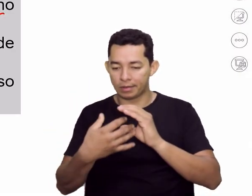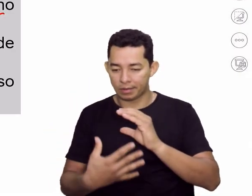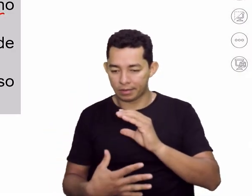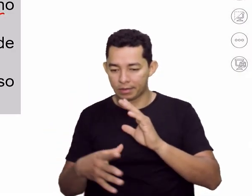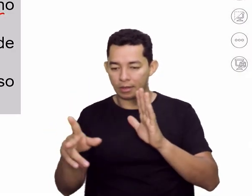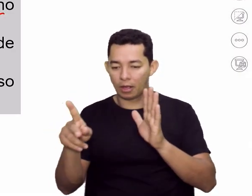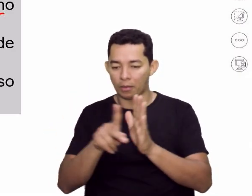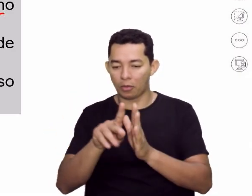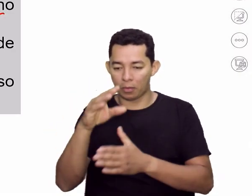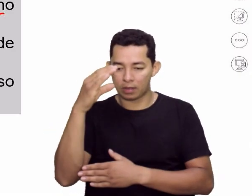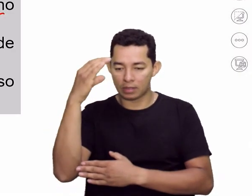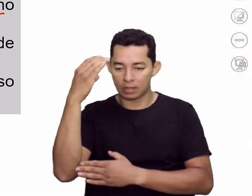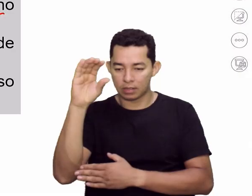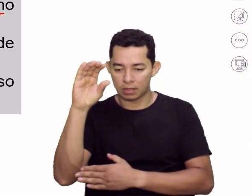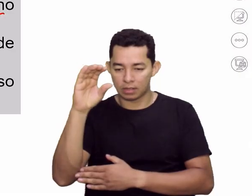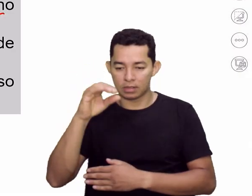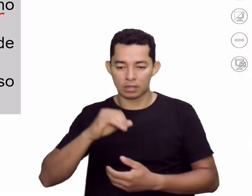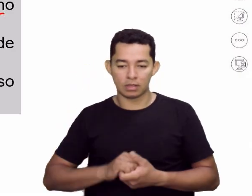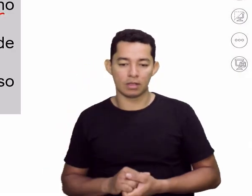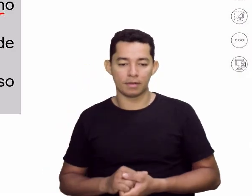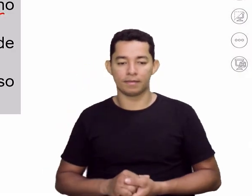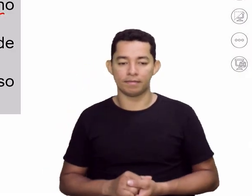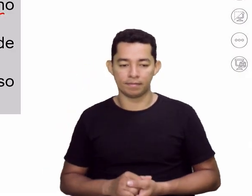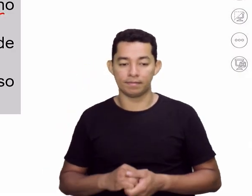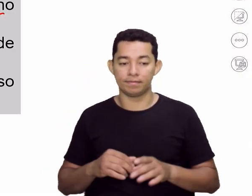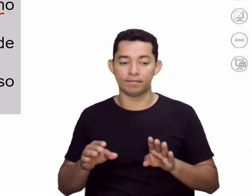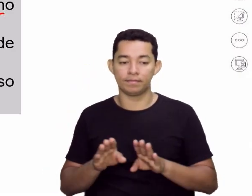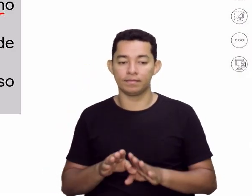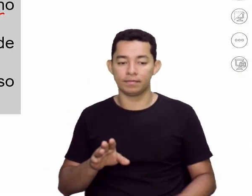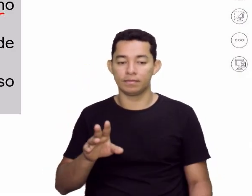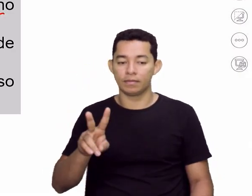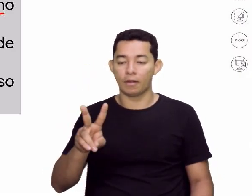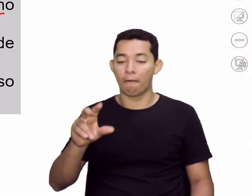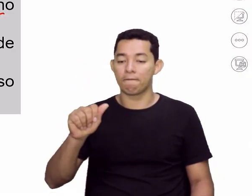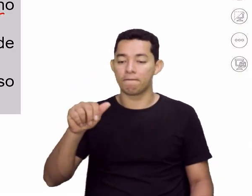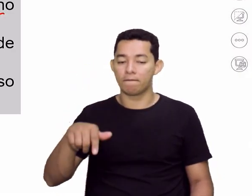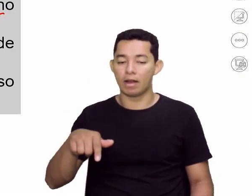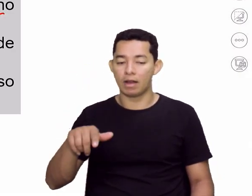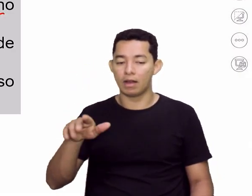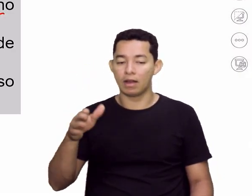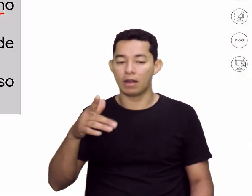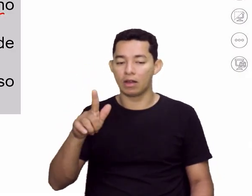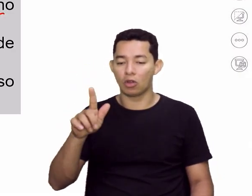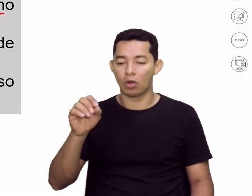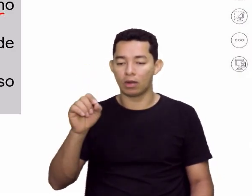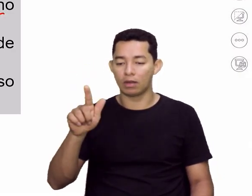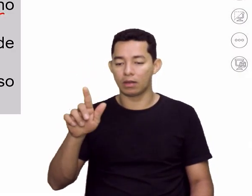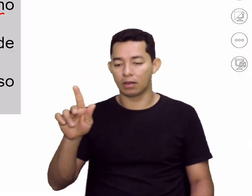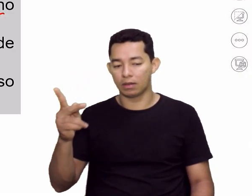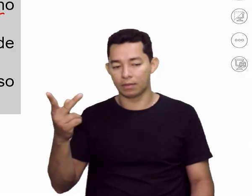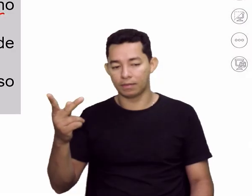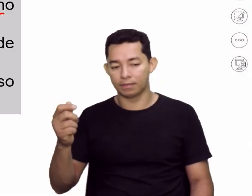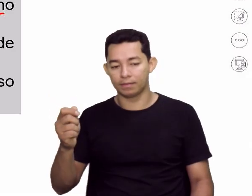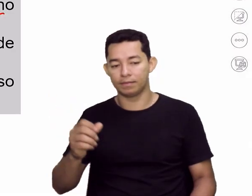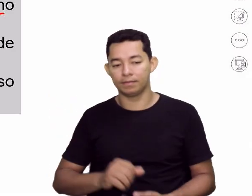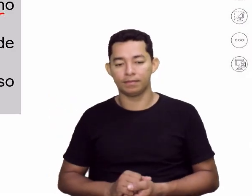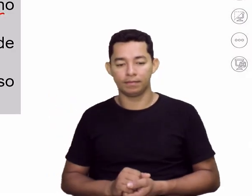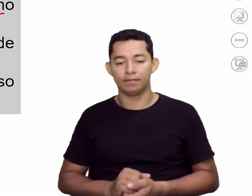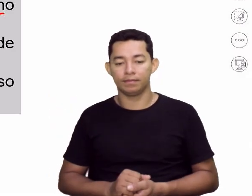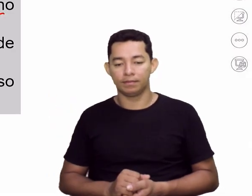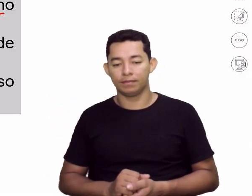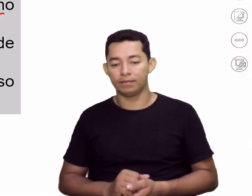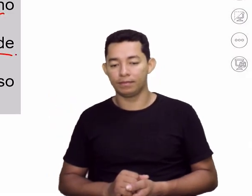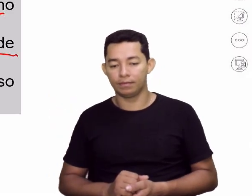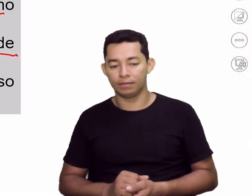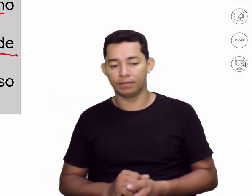mais aprofundado aí da cor. E o maravilhoso Vincent van Gogh